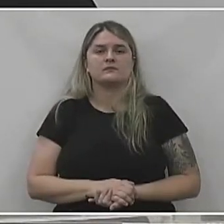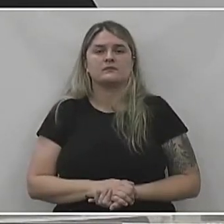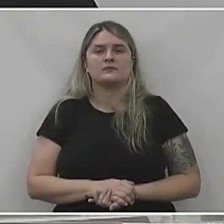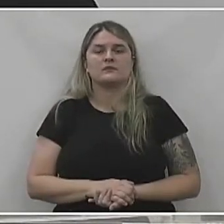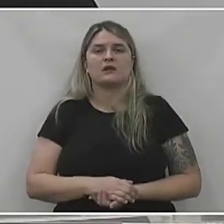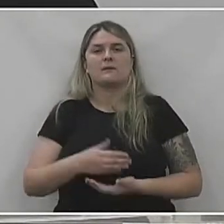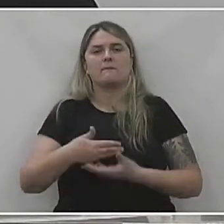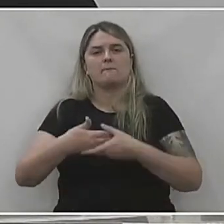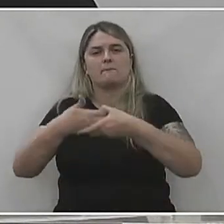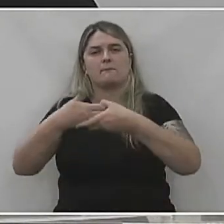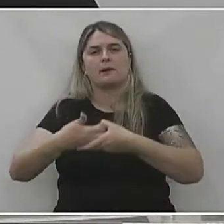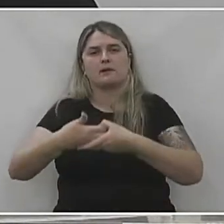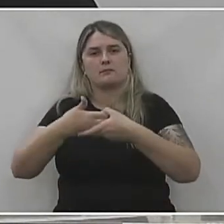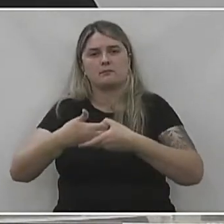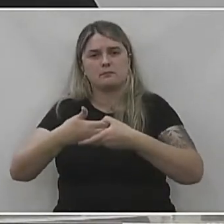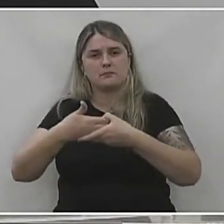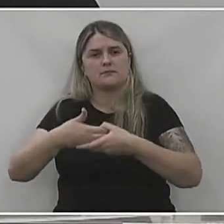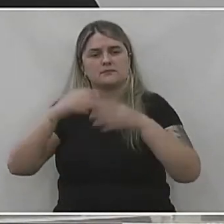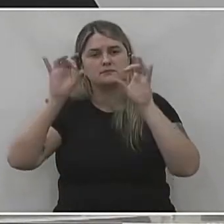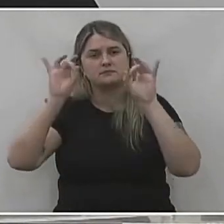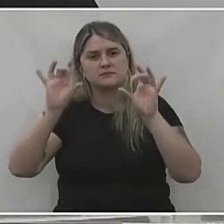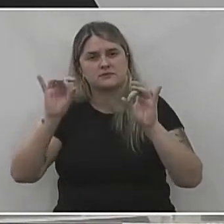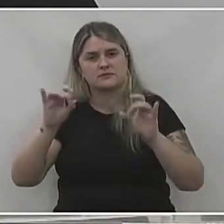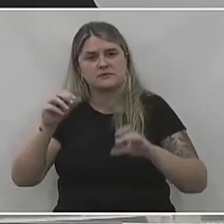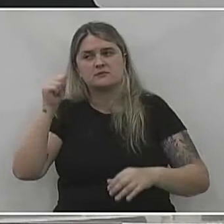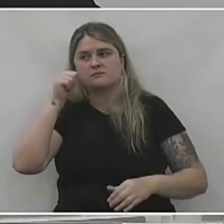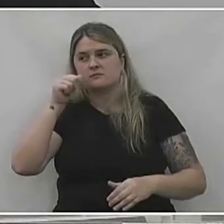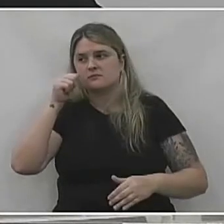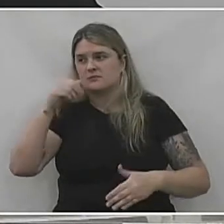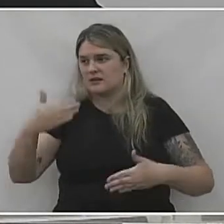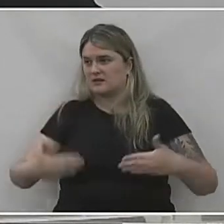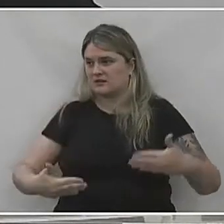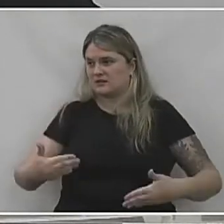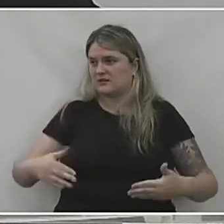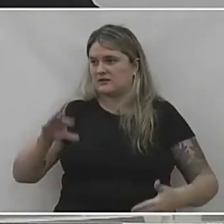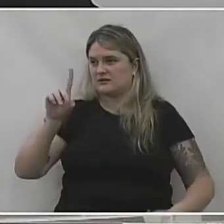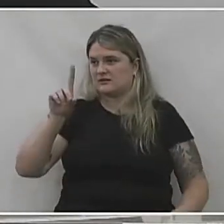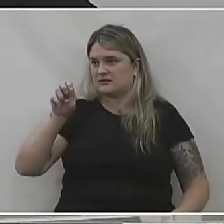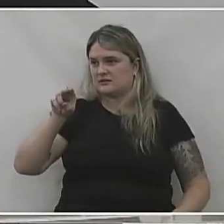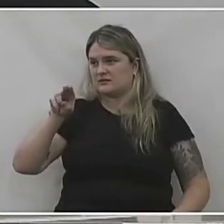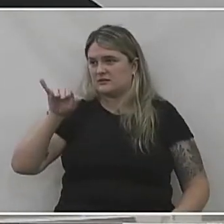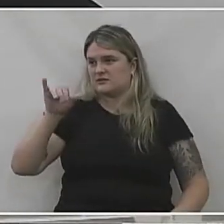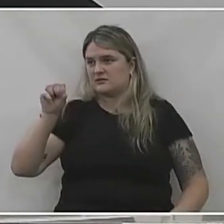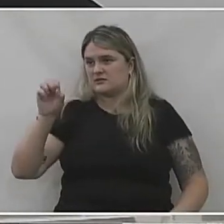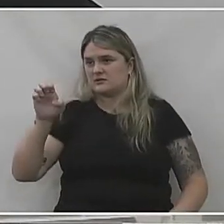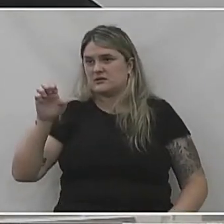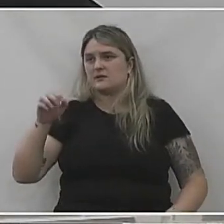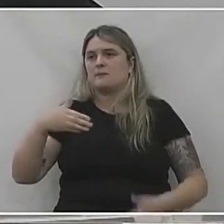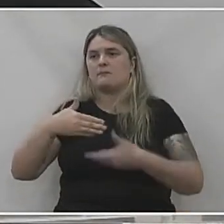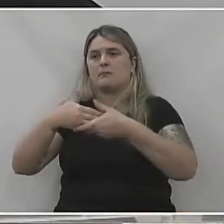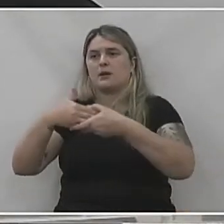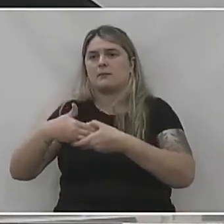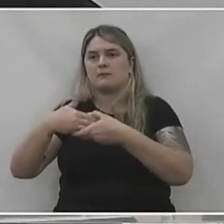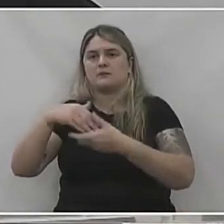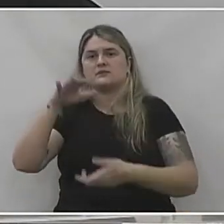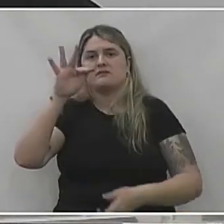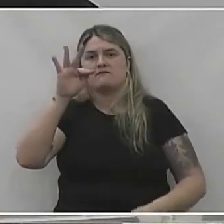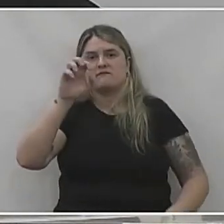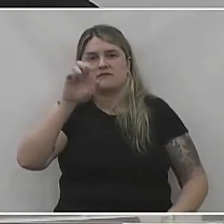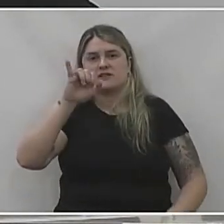no Meus parabéns para nossa atleta Denise ao feijão a